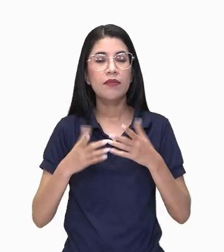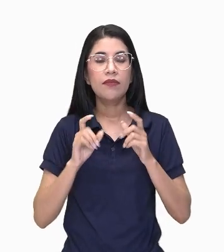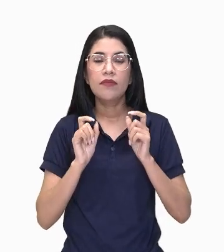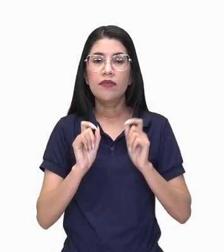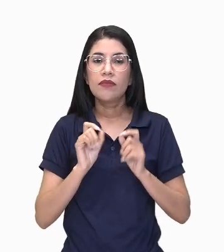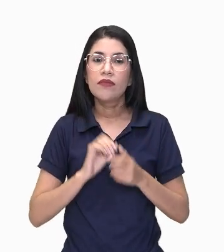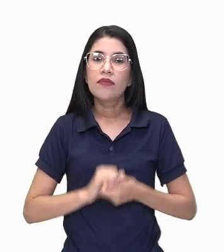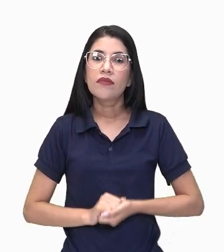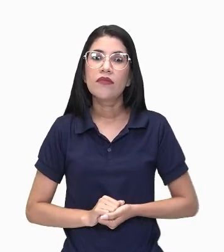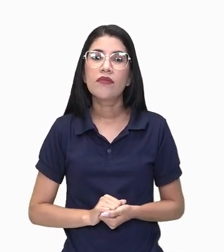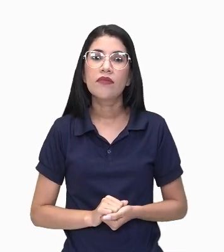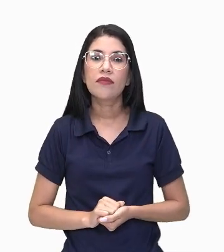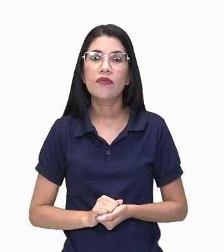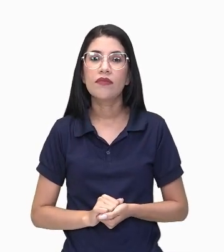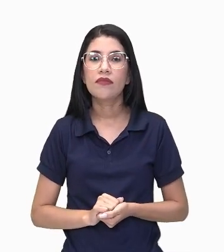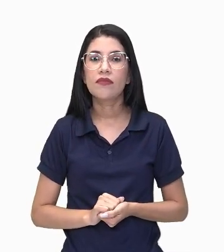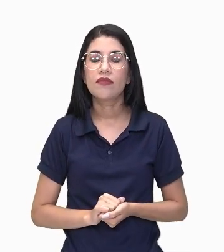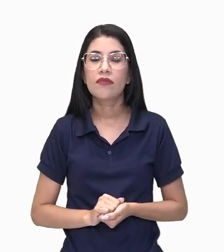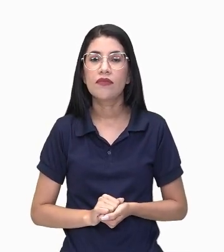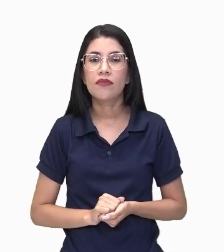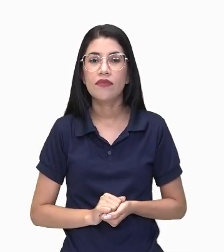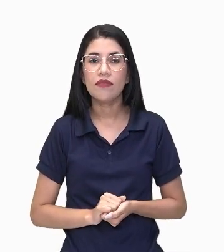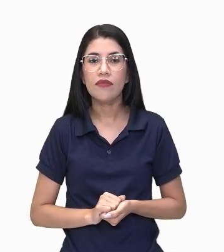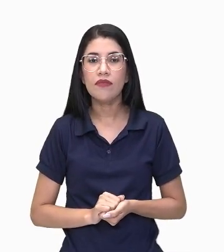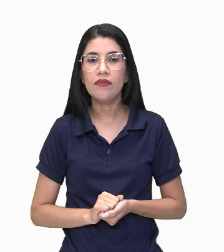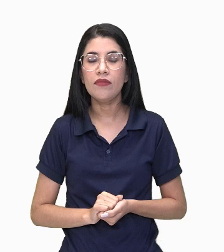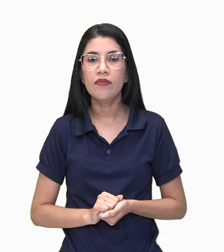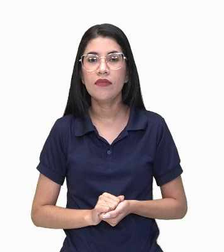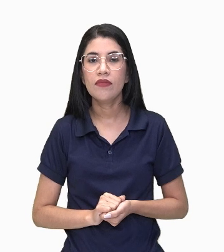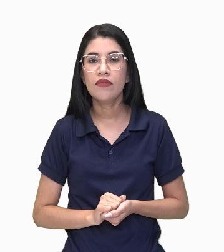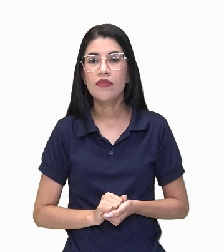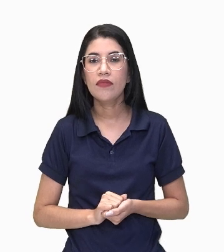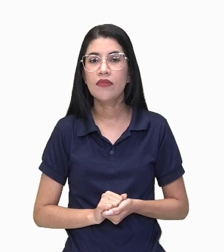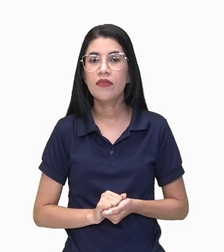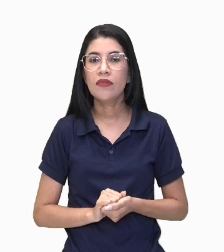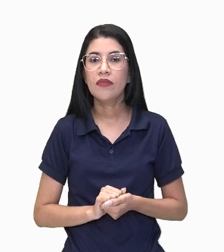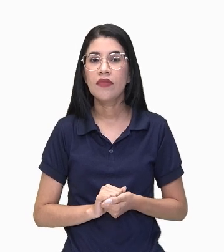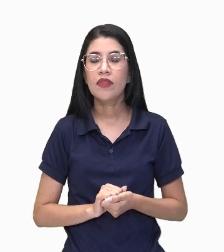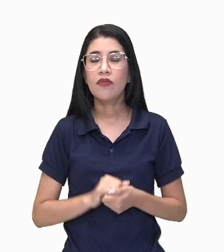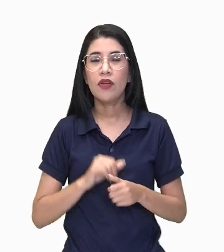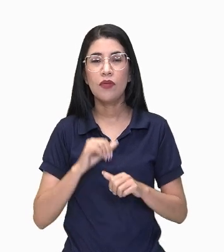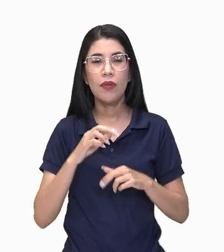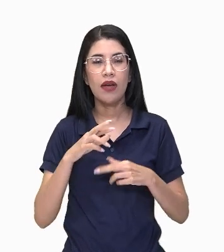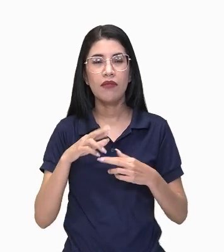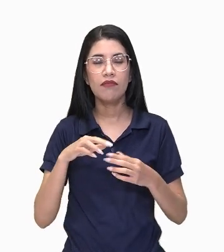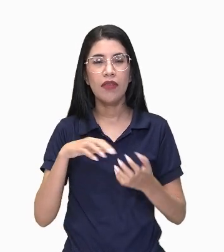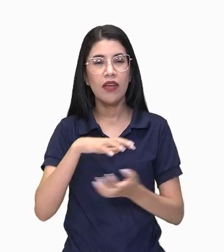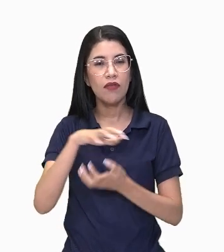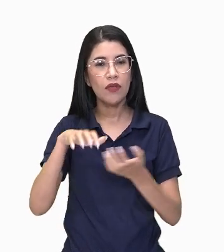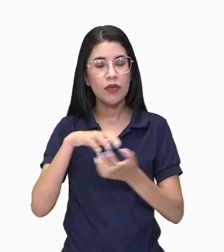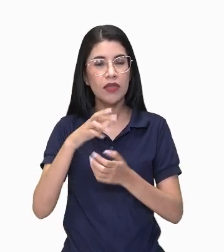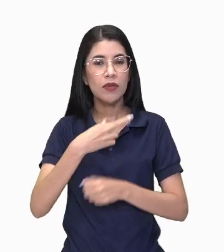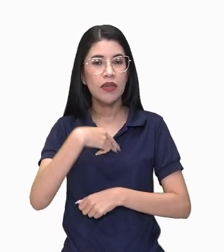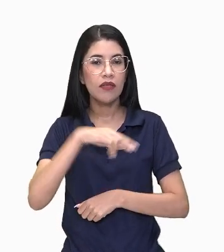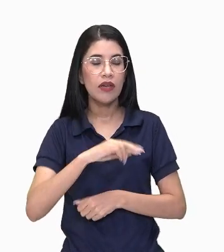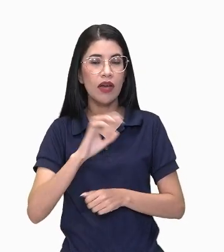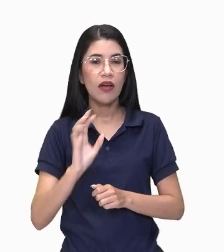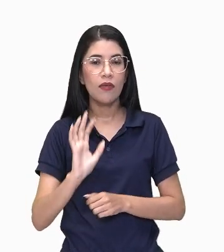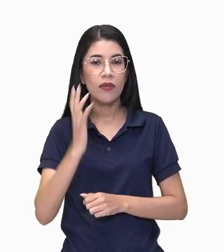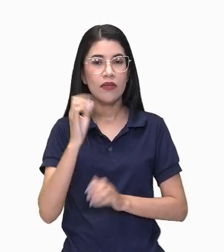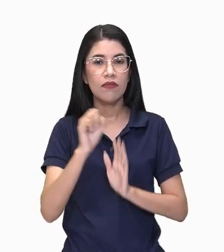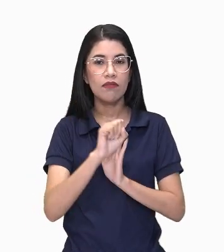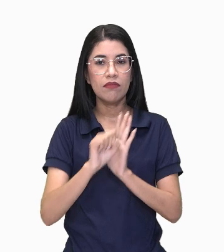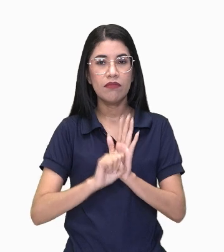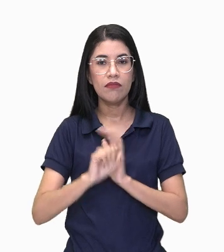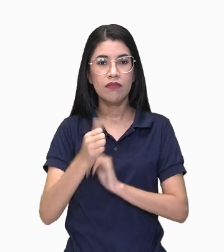olha só. Reforma protestante foi uma revolução religiosa ocorrida no século